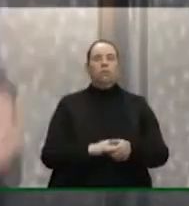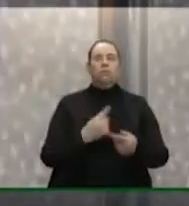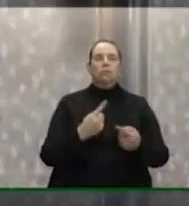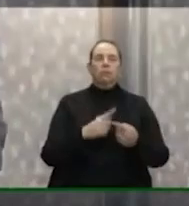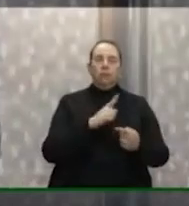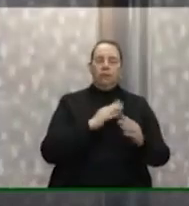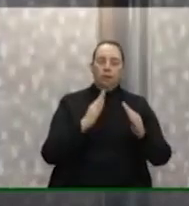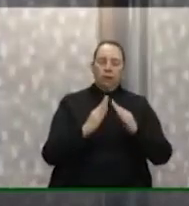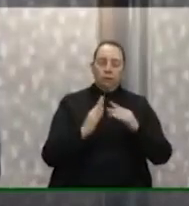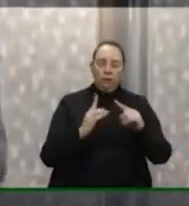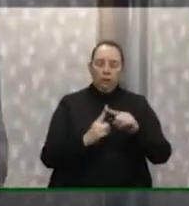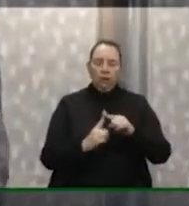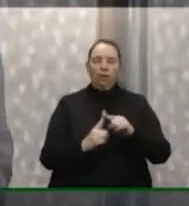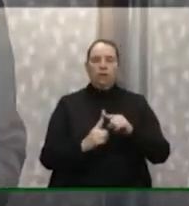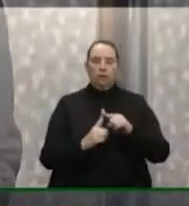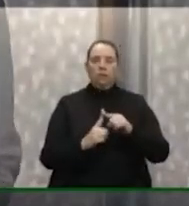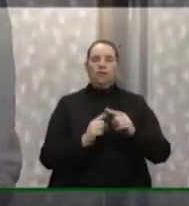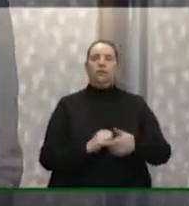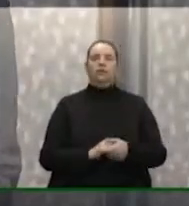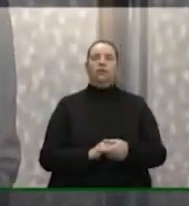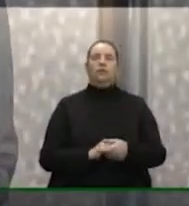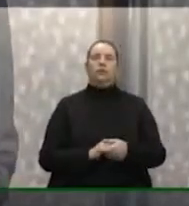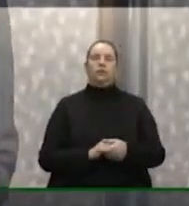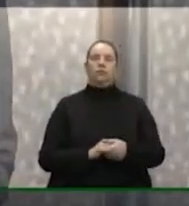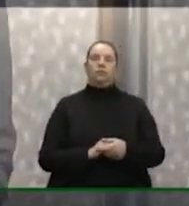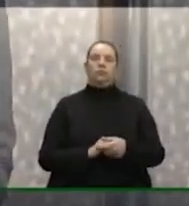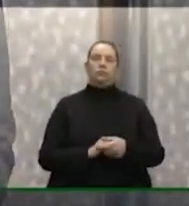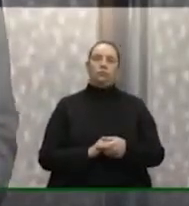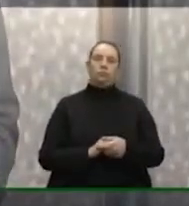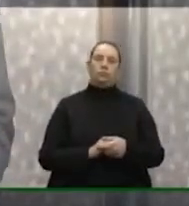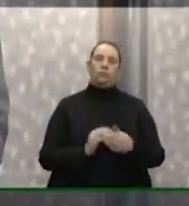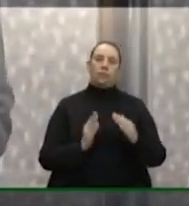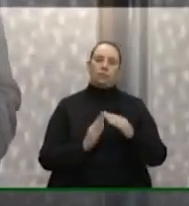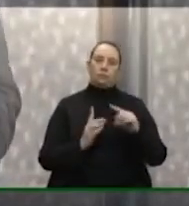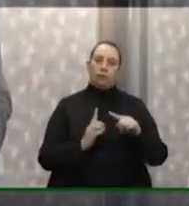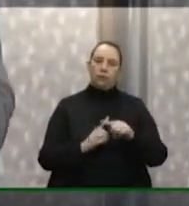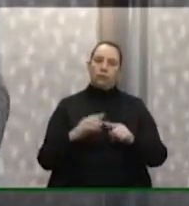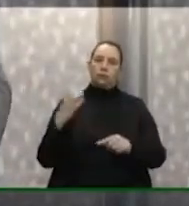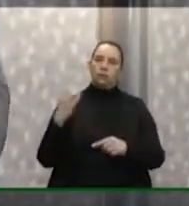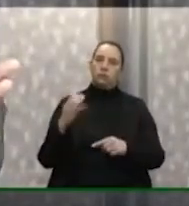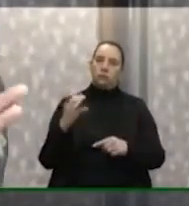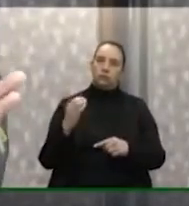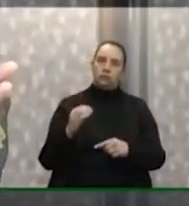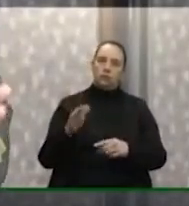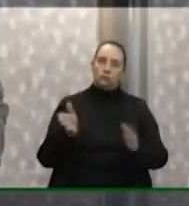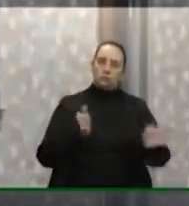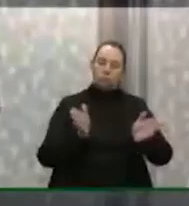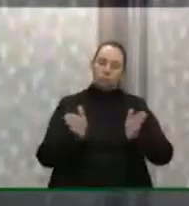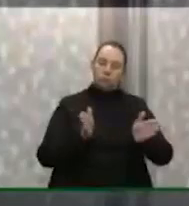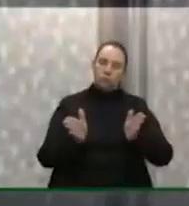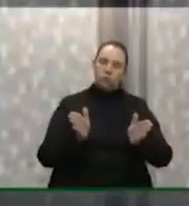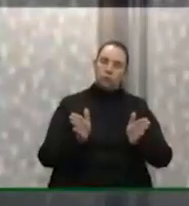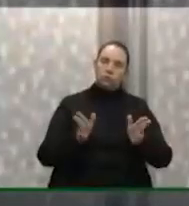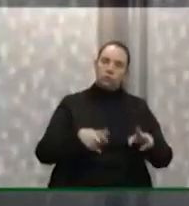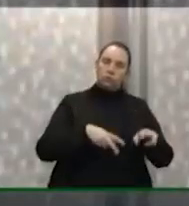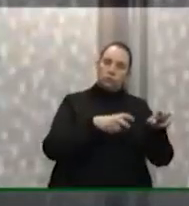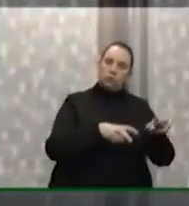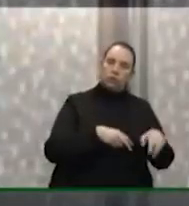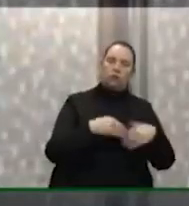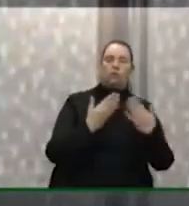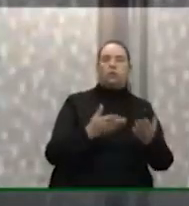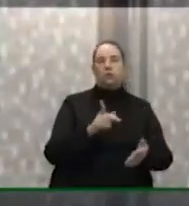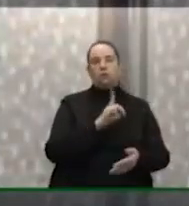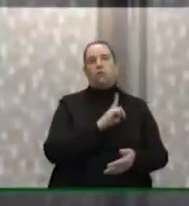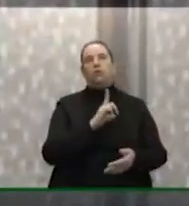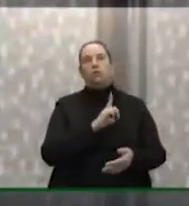Igreja Nossa Senhora da Conceição é uma igreja do do período colonial então nós temos uma